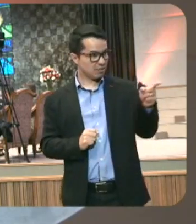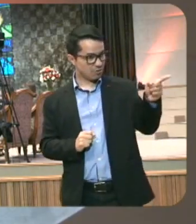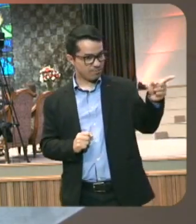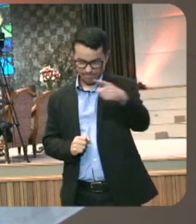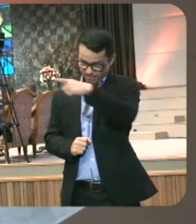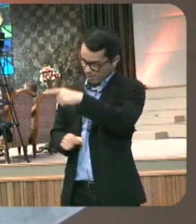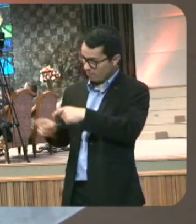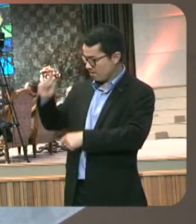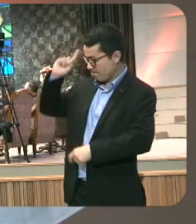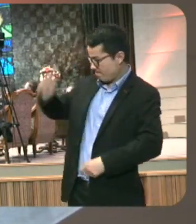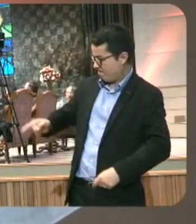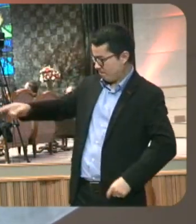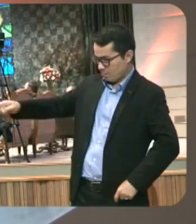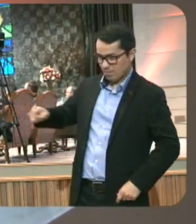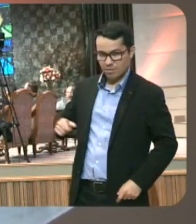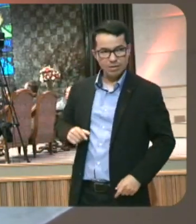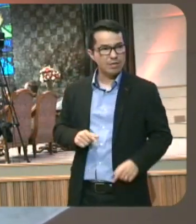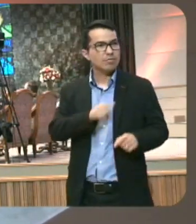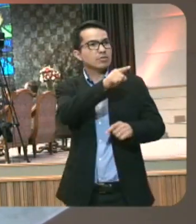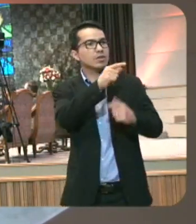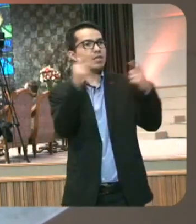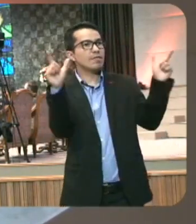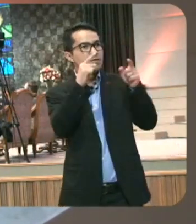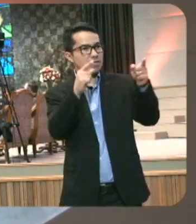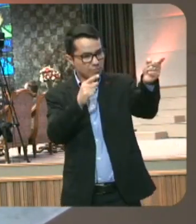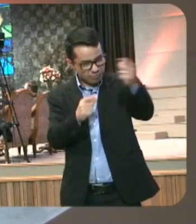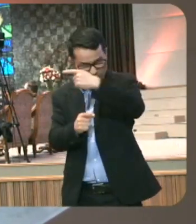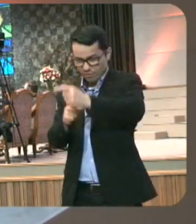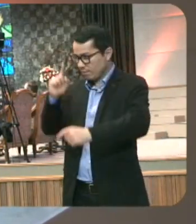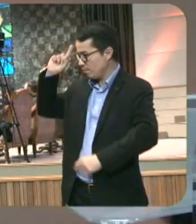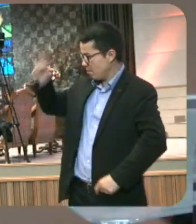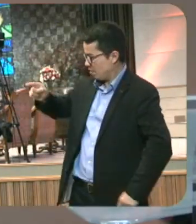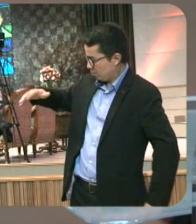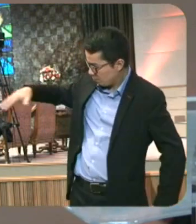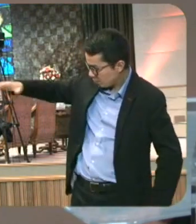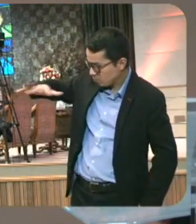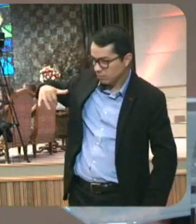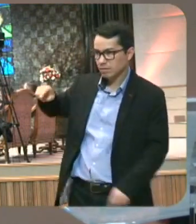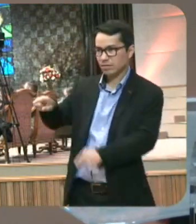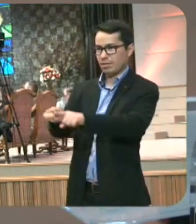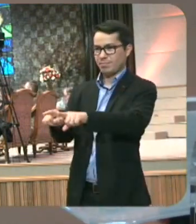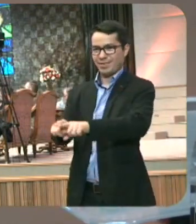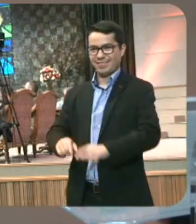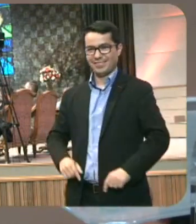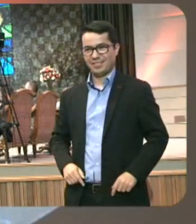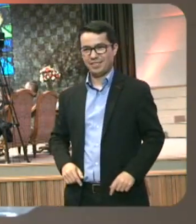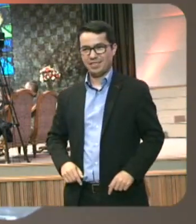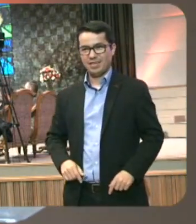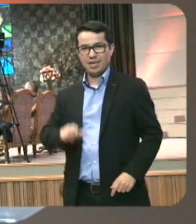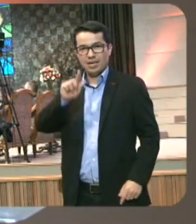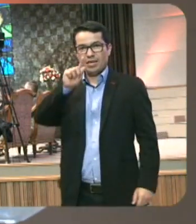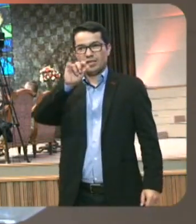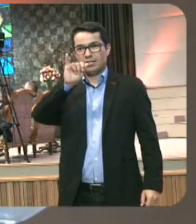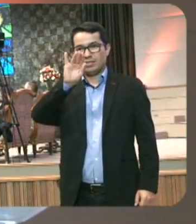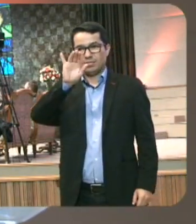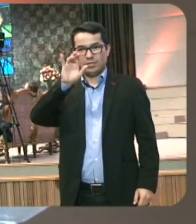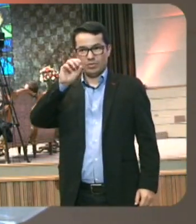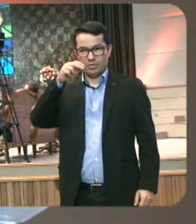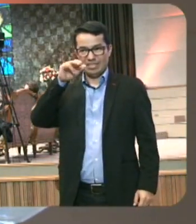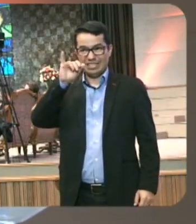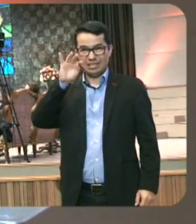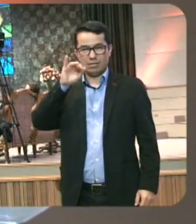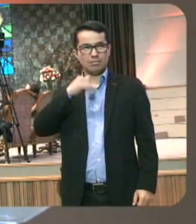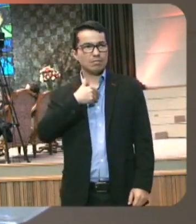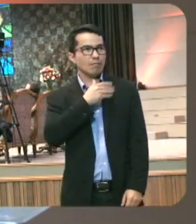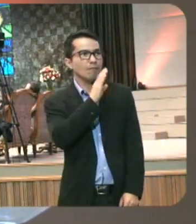sacrifícios seriam produzidos por eles. Mas deu também uma missão de serviço espiritual, por